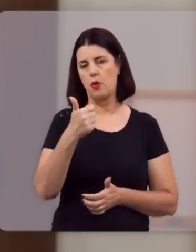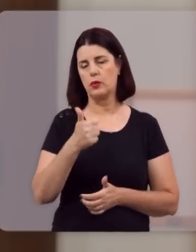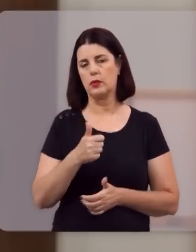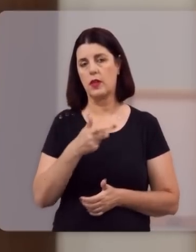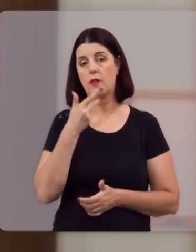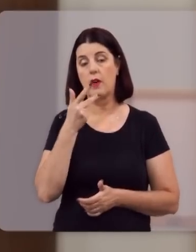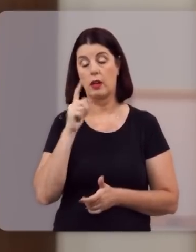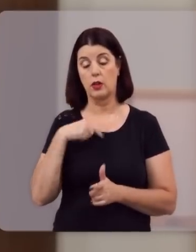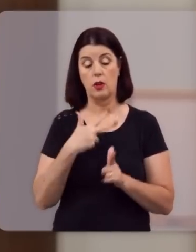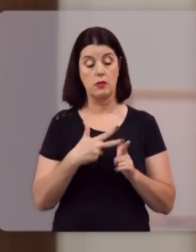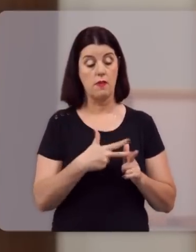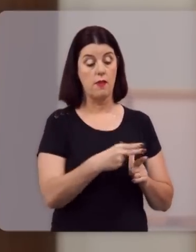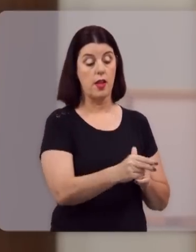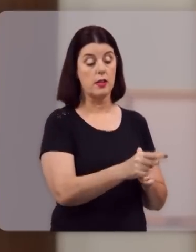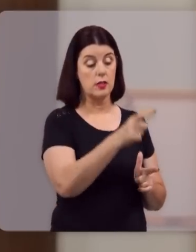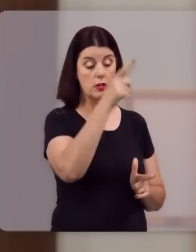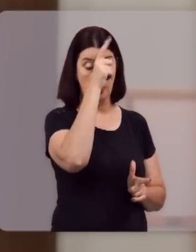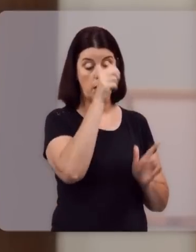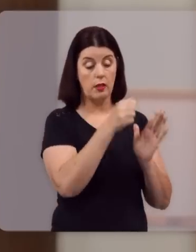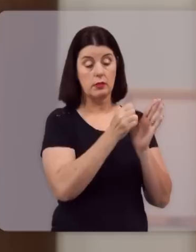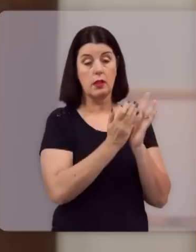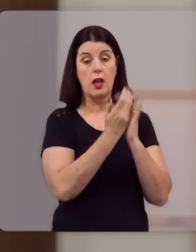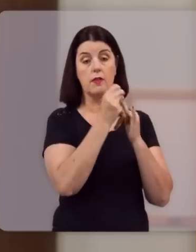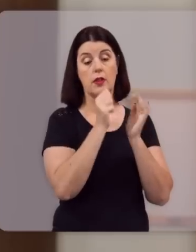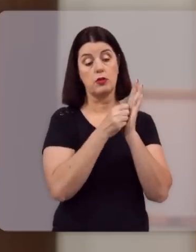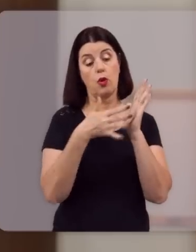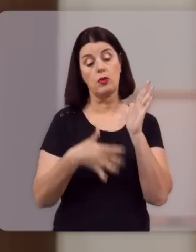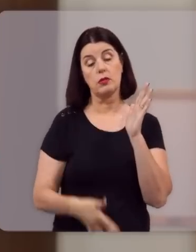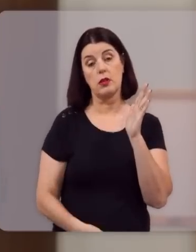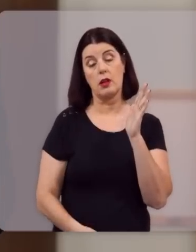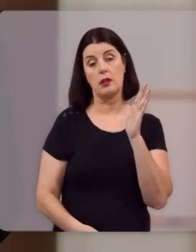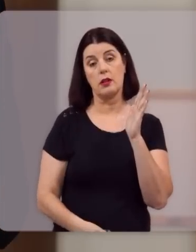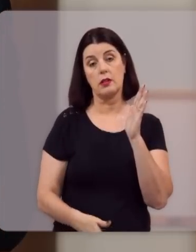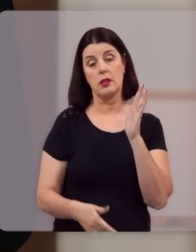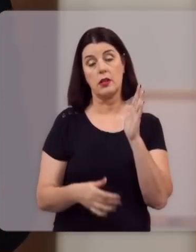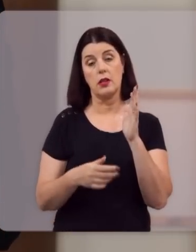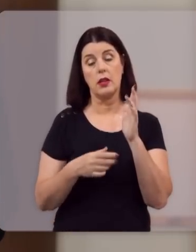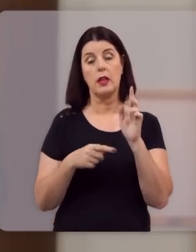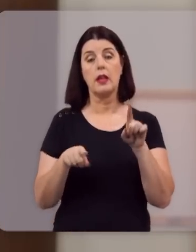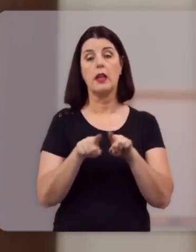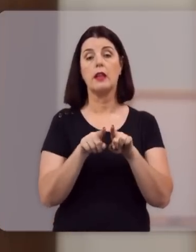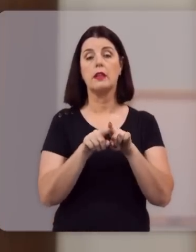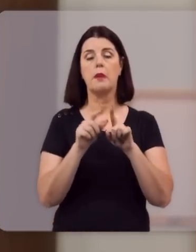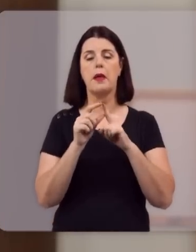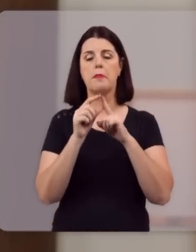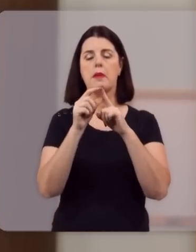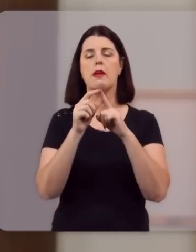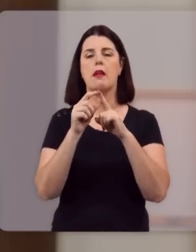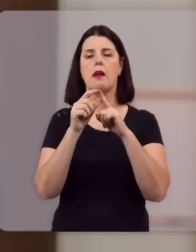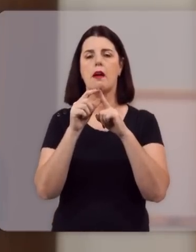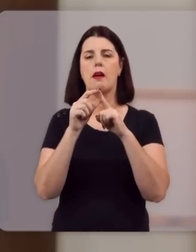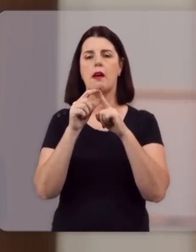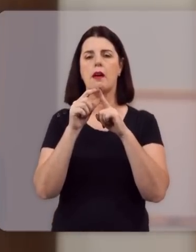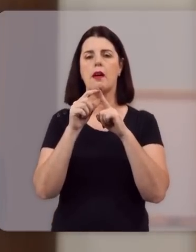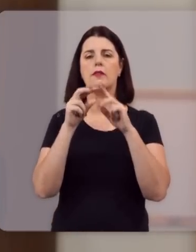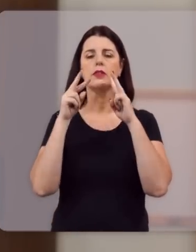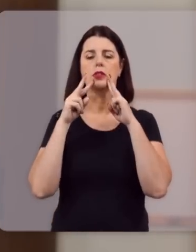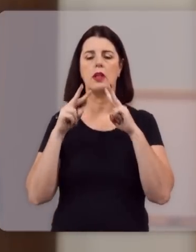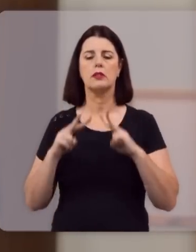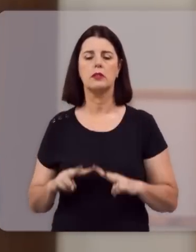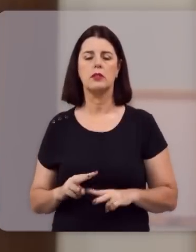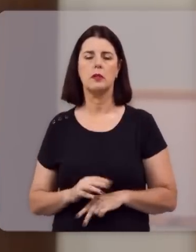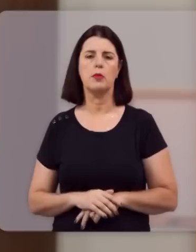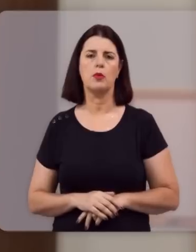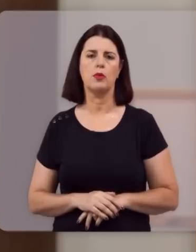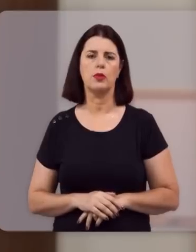que nós vencemos o diabo pelo sangue do Cordeiro e pela palavra do testemunho, a palavra testemunho no grego é